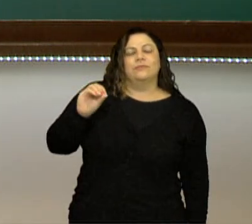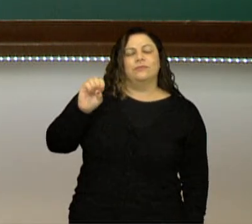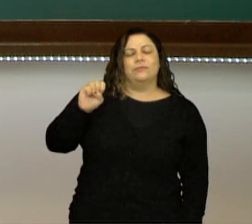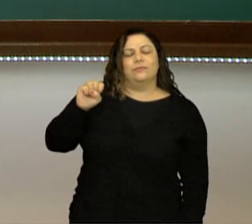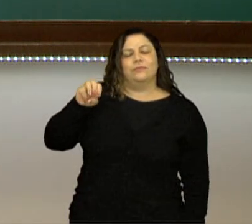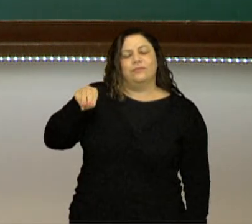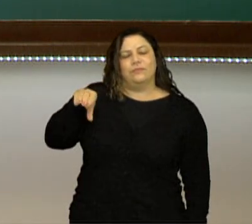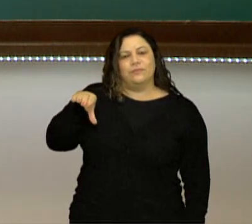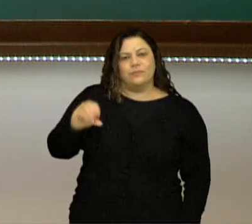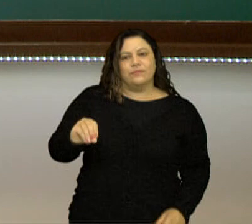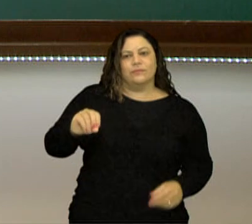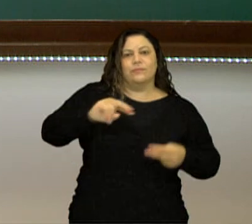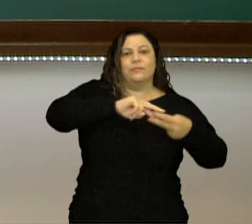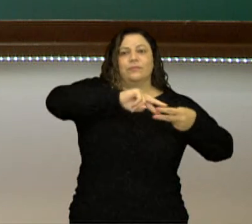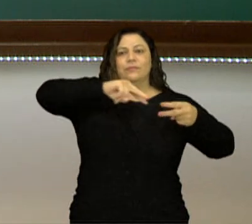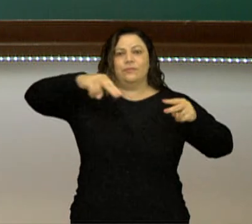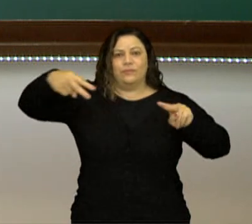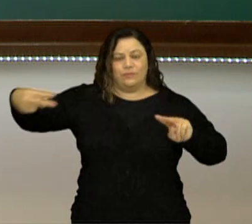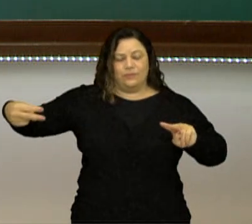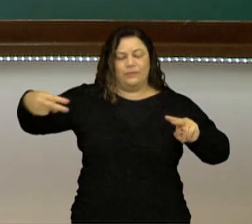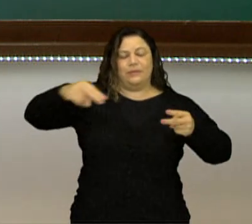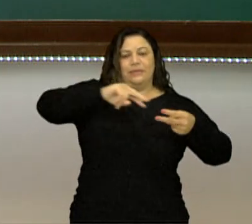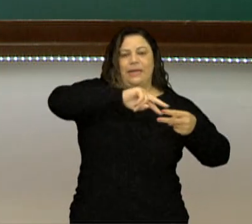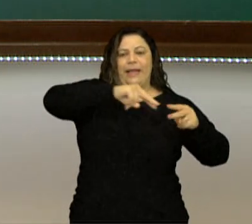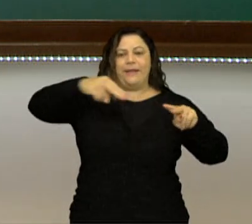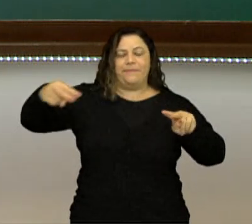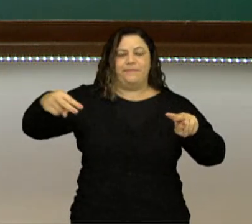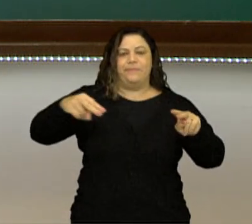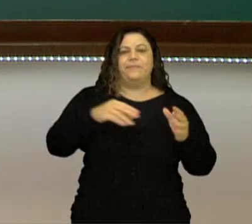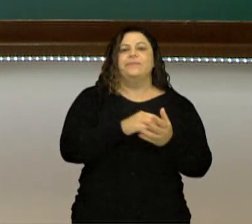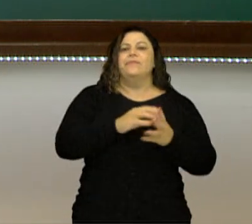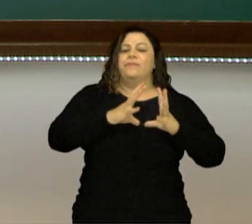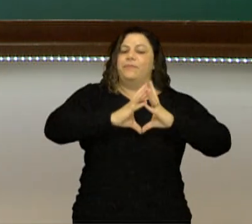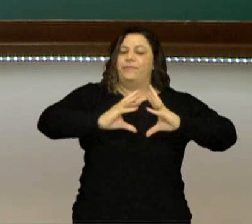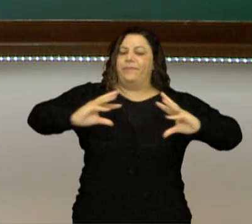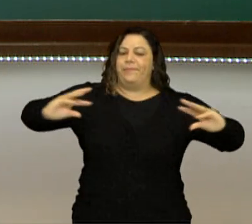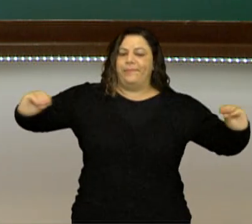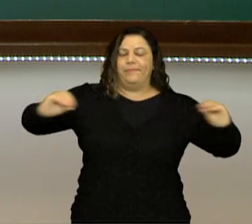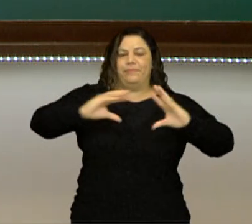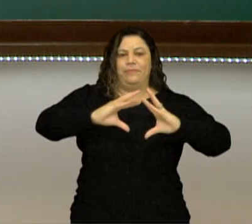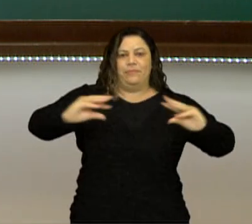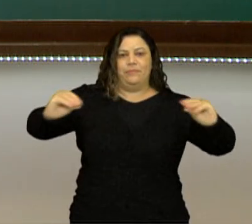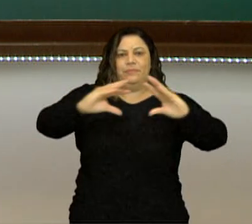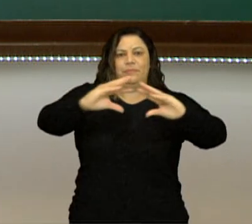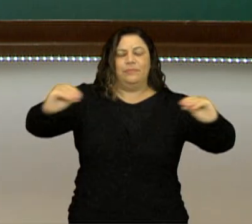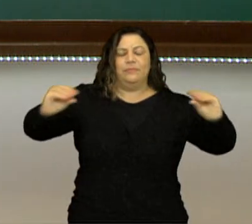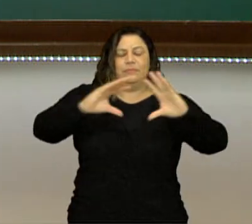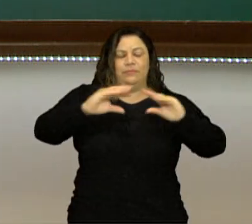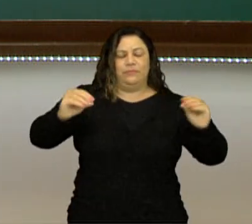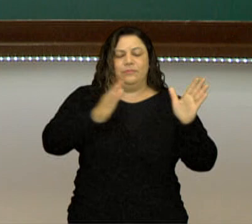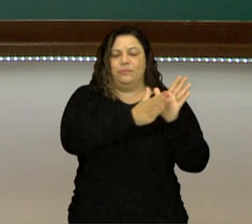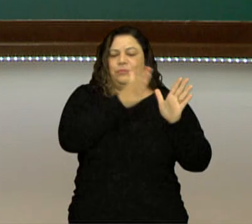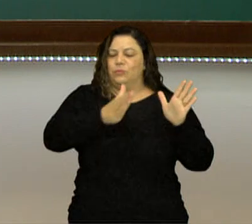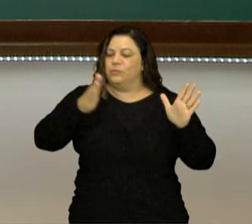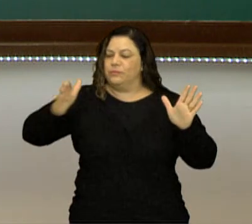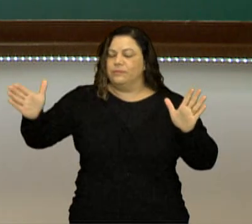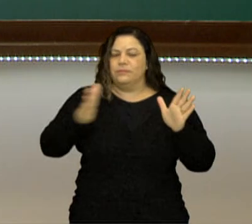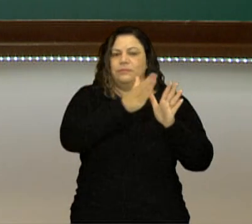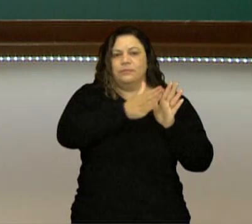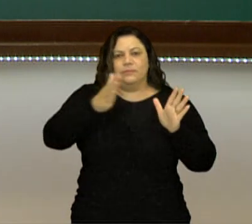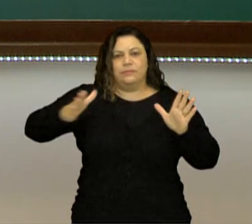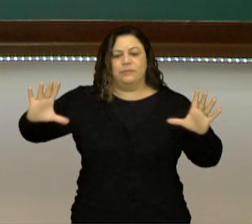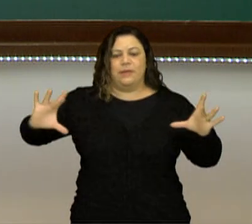RNA transportador, RNA mensageiro e a produção de sequências de aminoácidos que vão ser unidos pelas